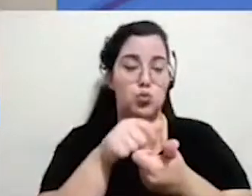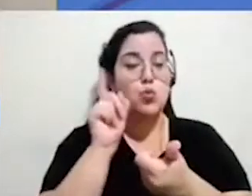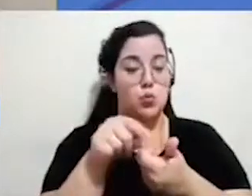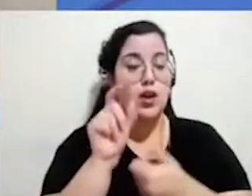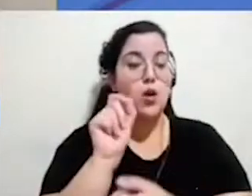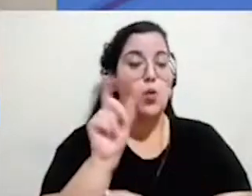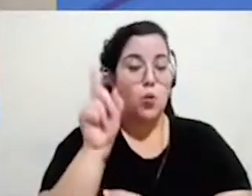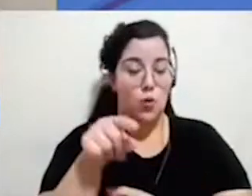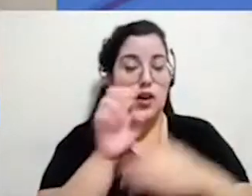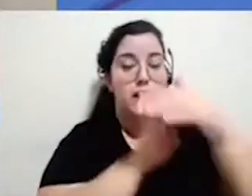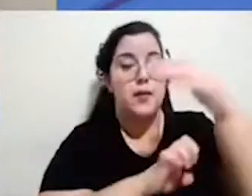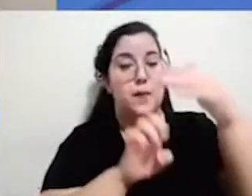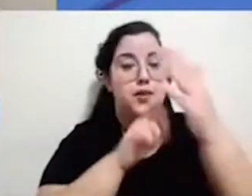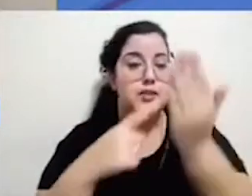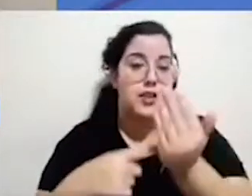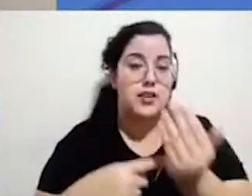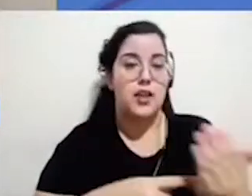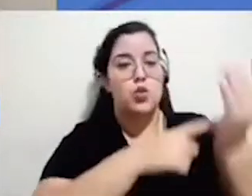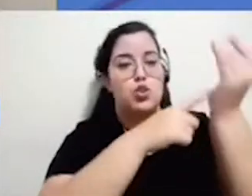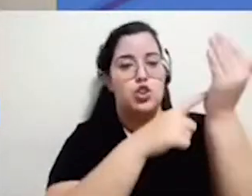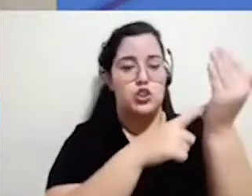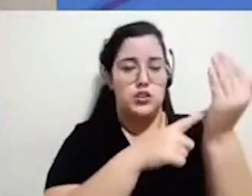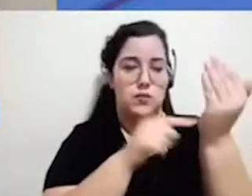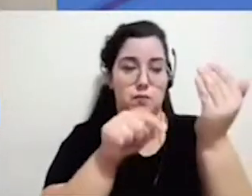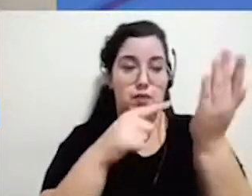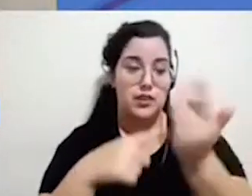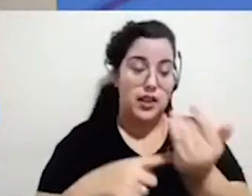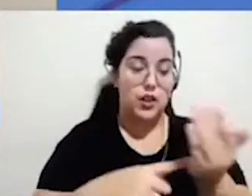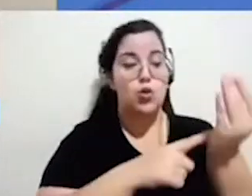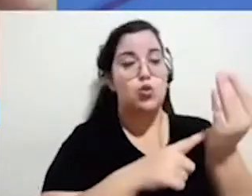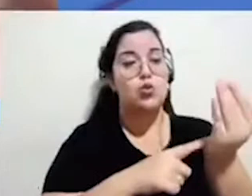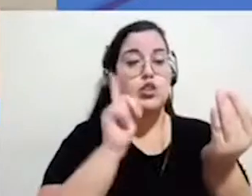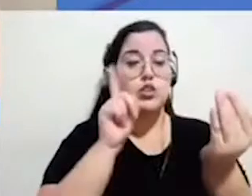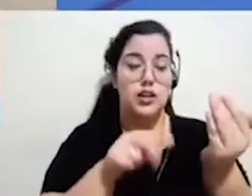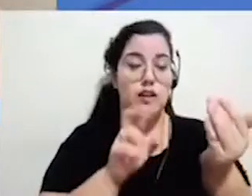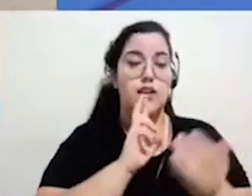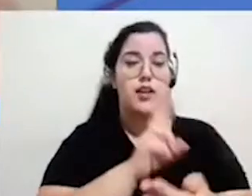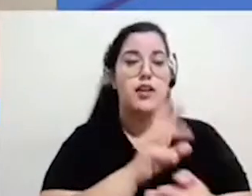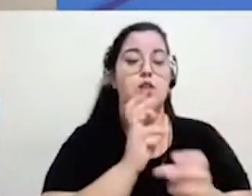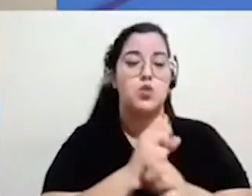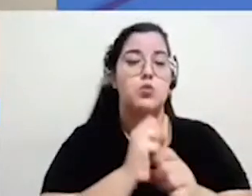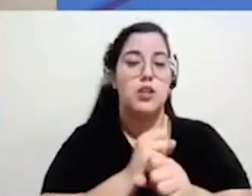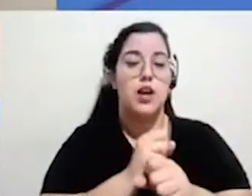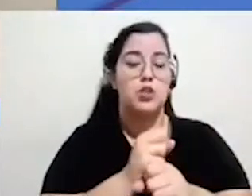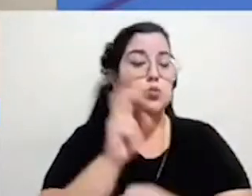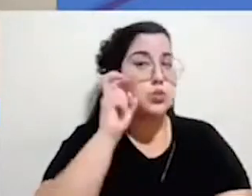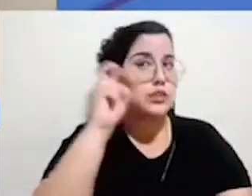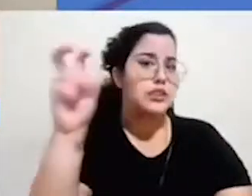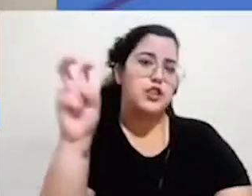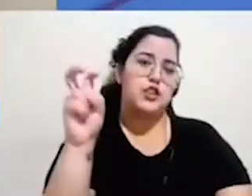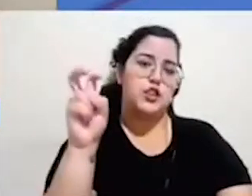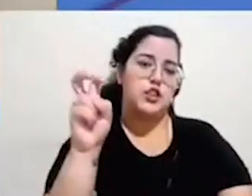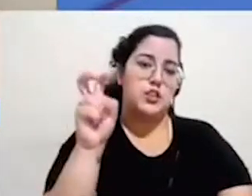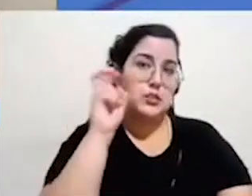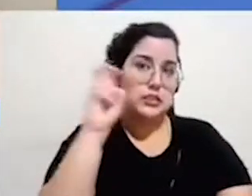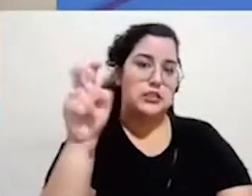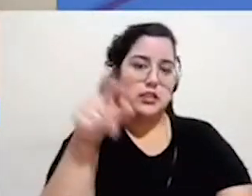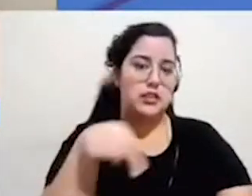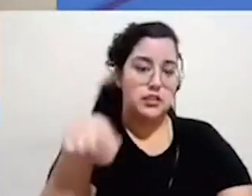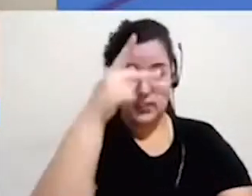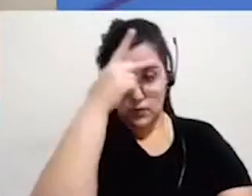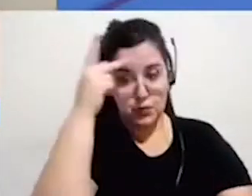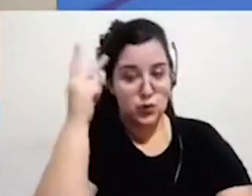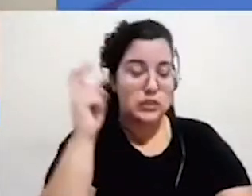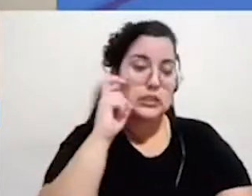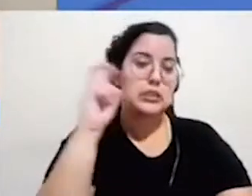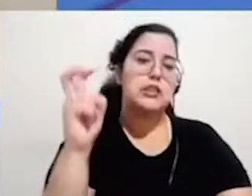de tecnologia. As empresas de tecnologia, elas são resultado integralmente de inteligência. Inteligência das pessoas, entendeu?